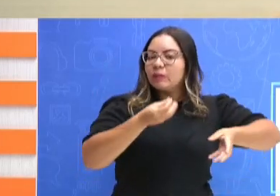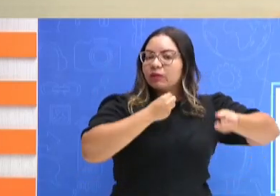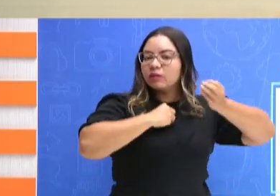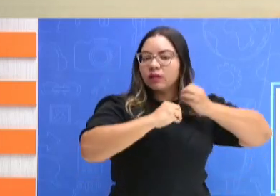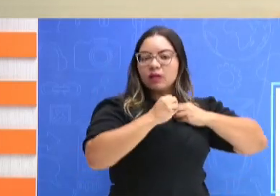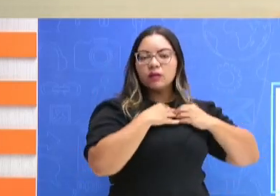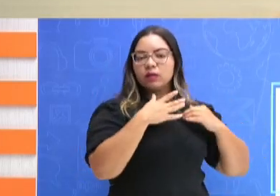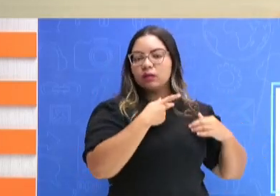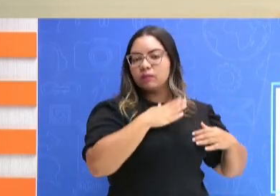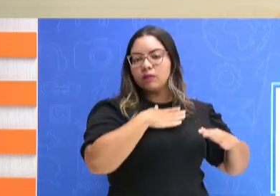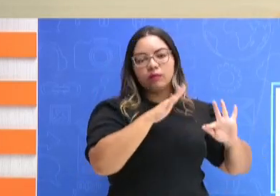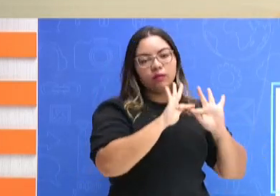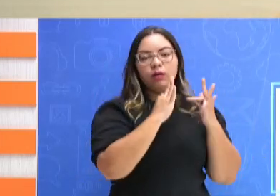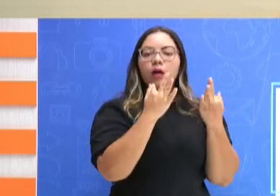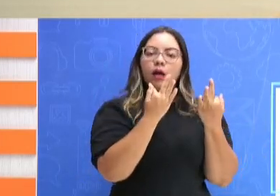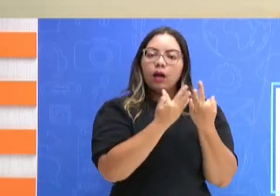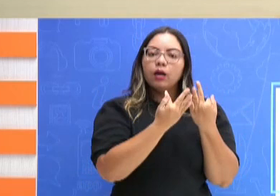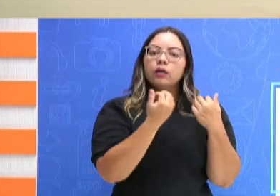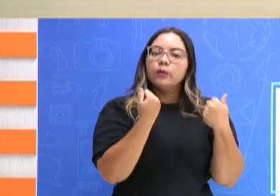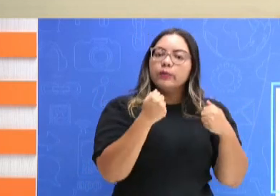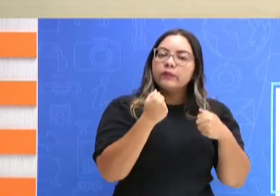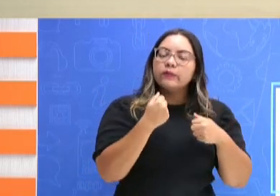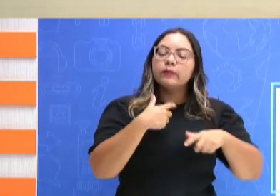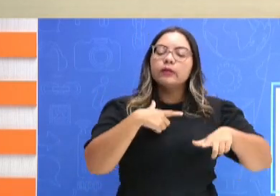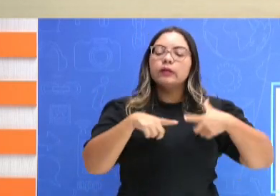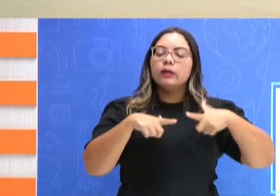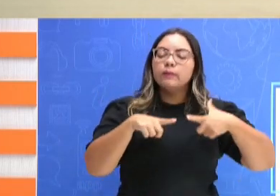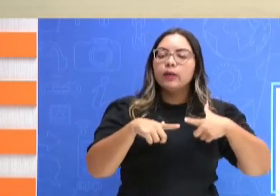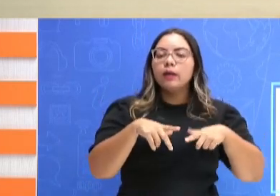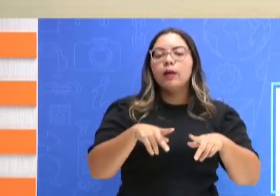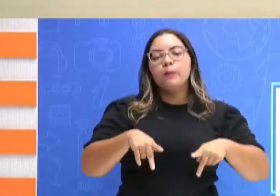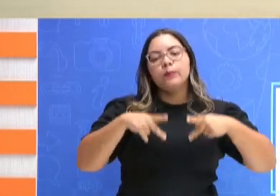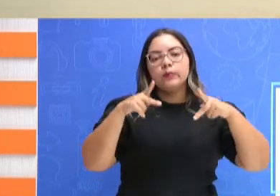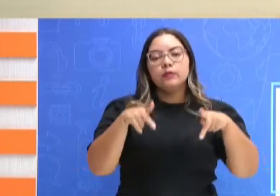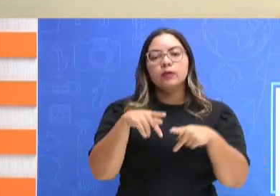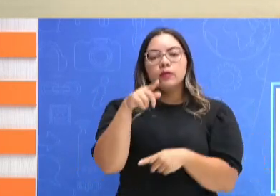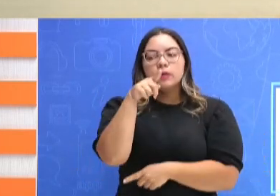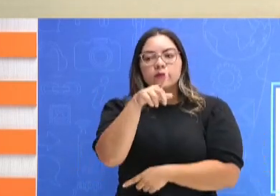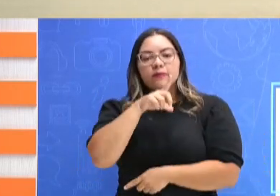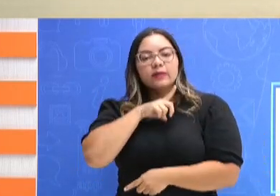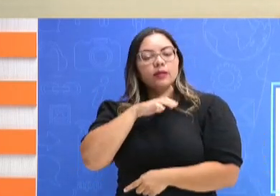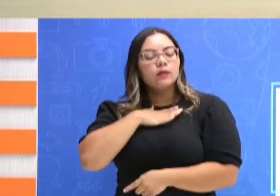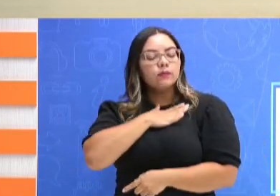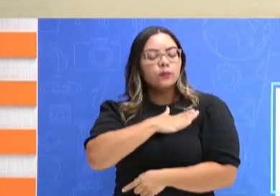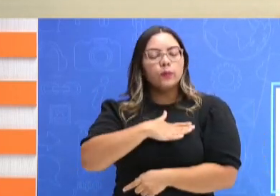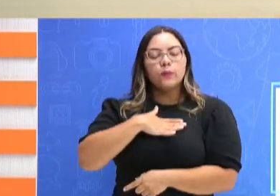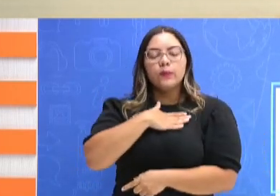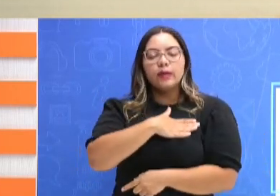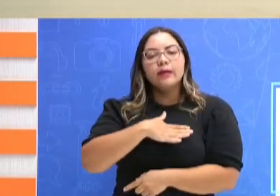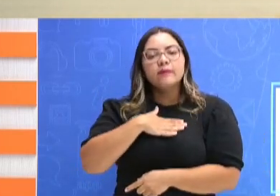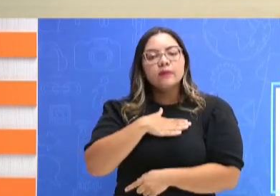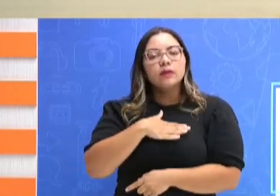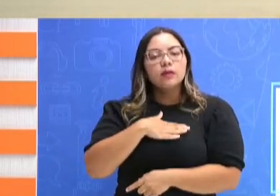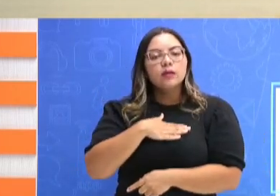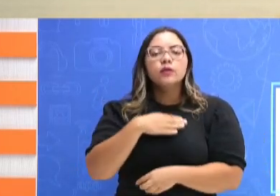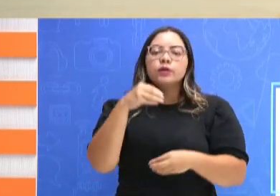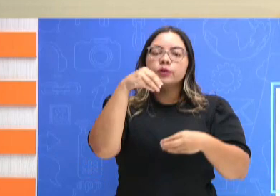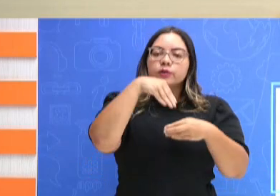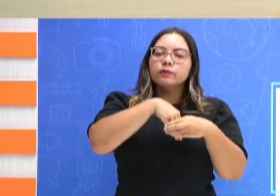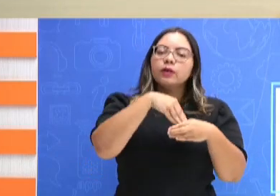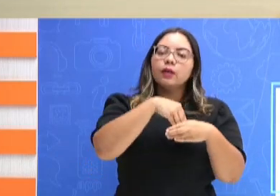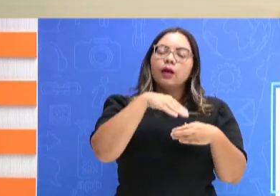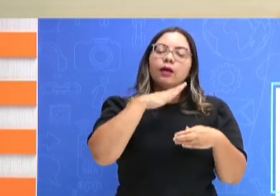sua família. É necessário que a gente pense na população e trabalhe como um todo. Que você, que teve o prazer de me dar esse voto de